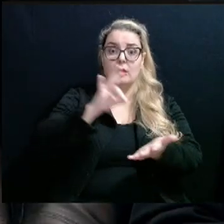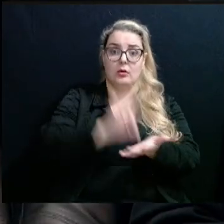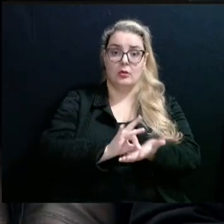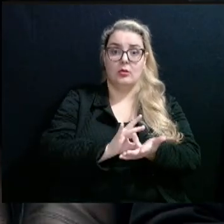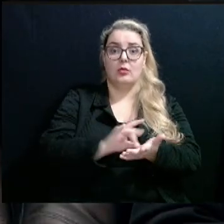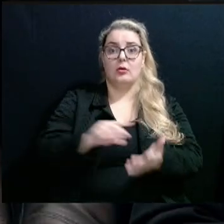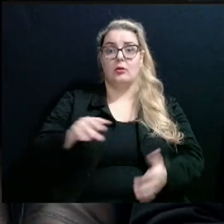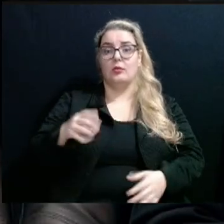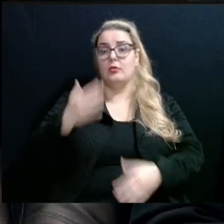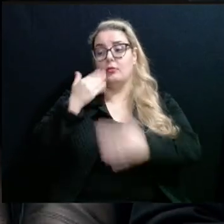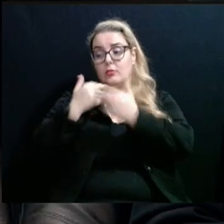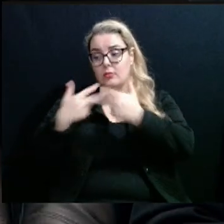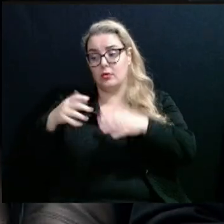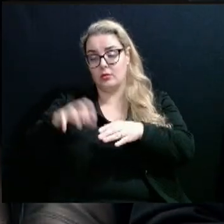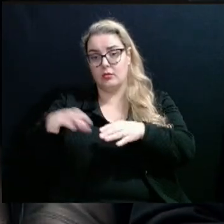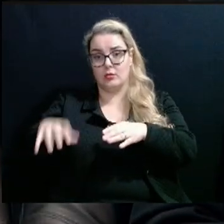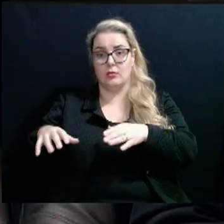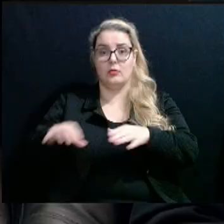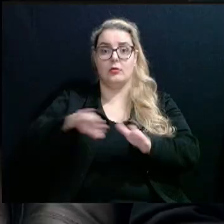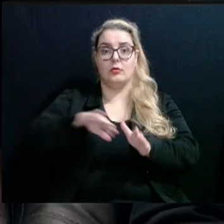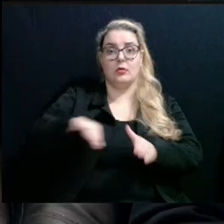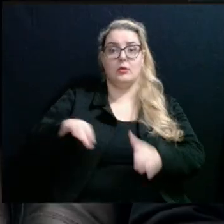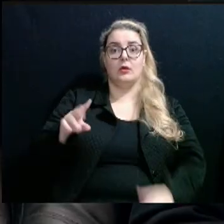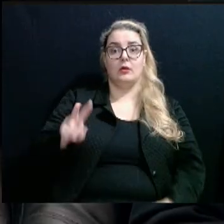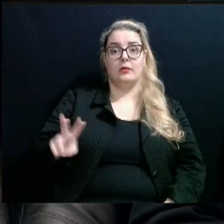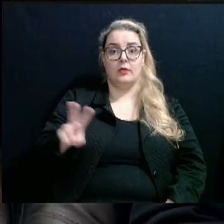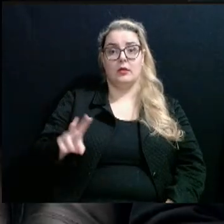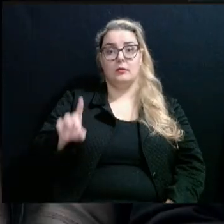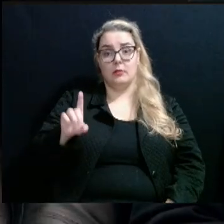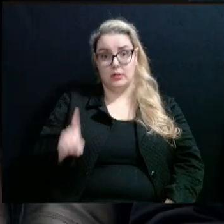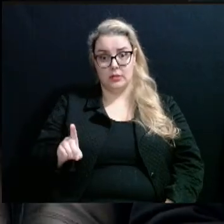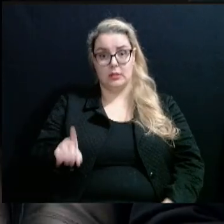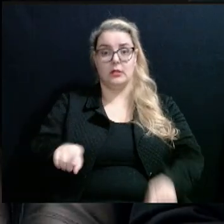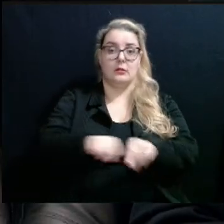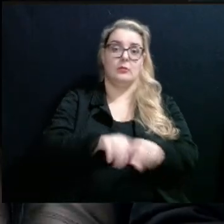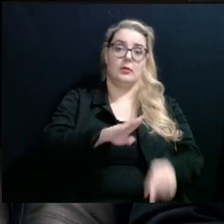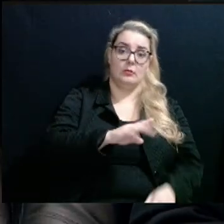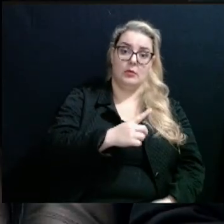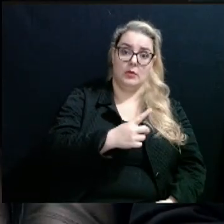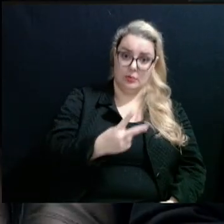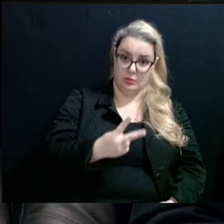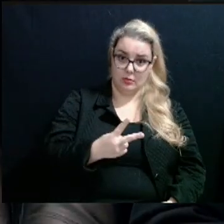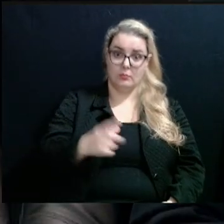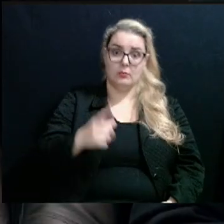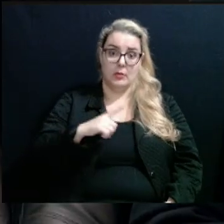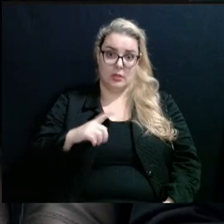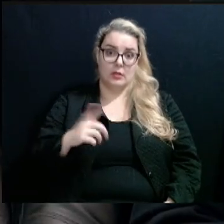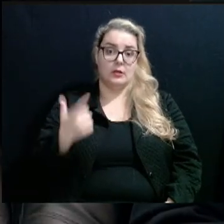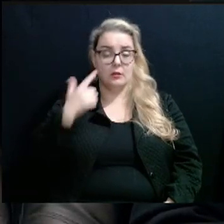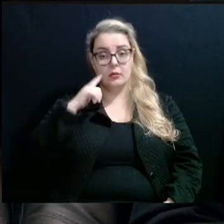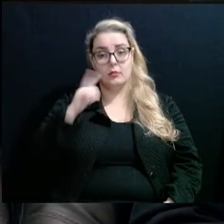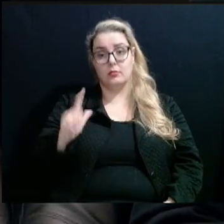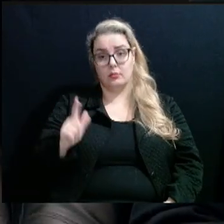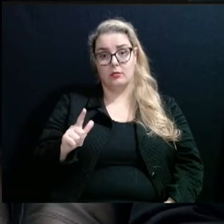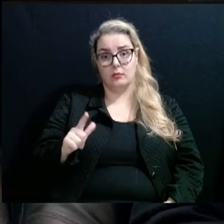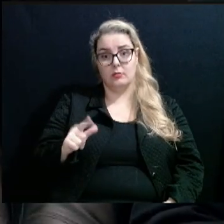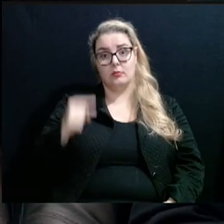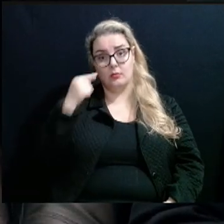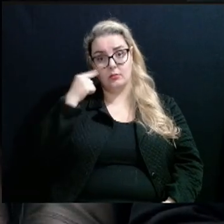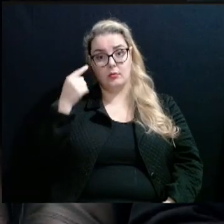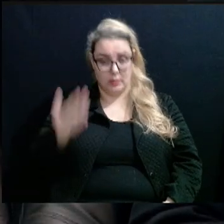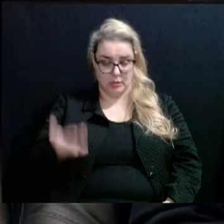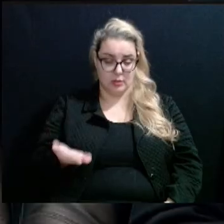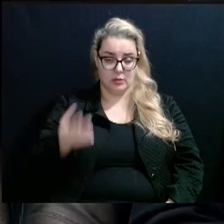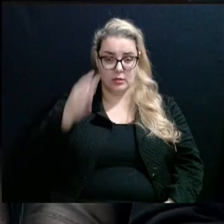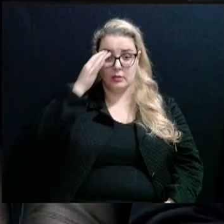da vitamina D e da vitamina B12. Mas existe um porquê, uma lógica fisiológica para isso, né? É porque a vitamina